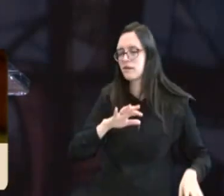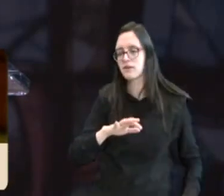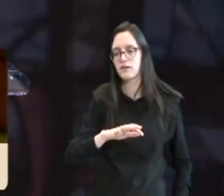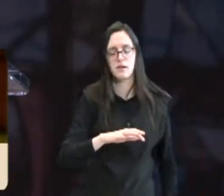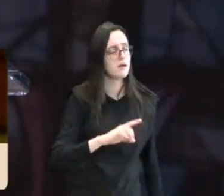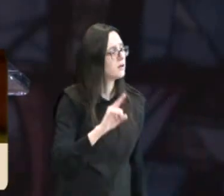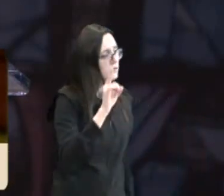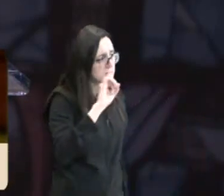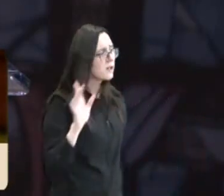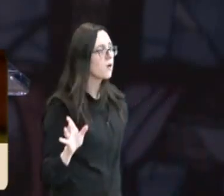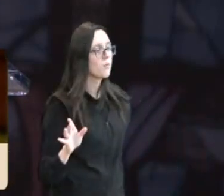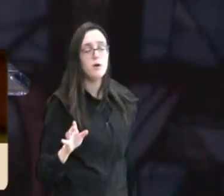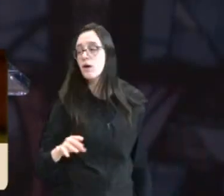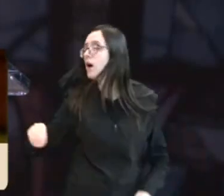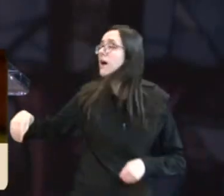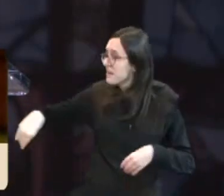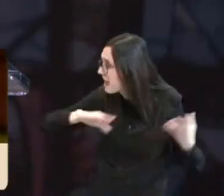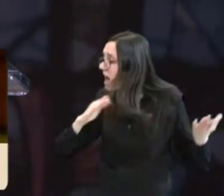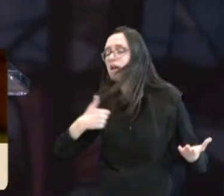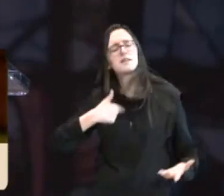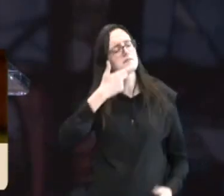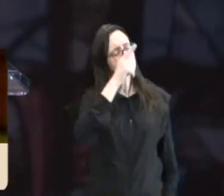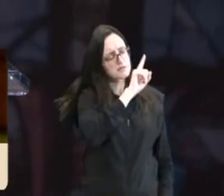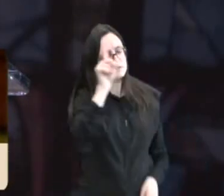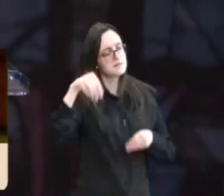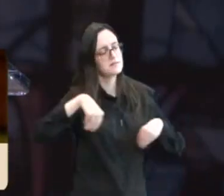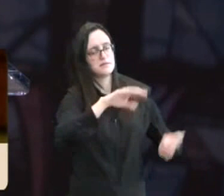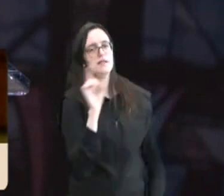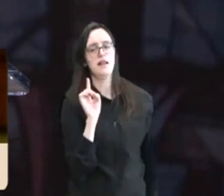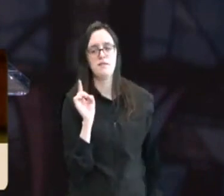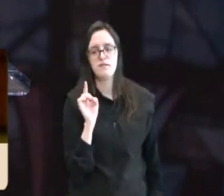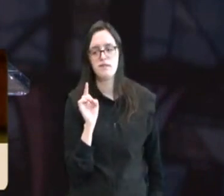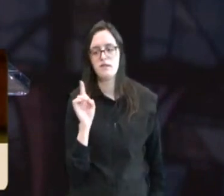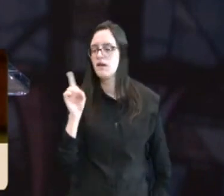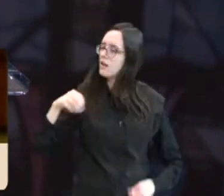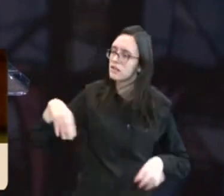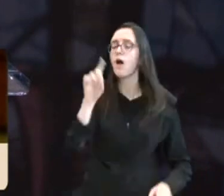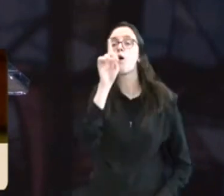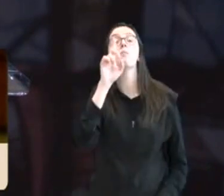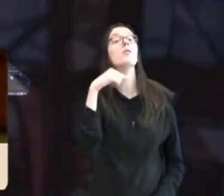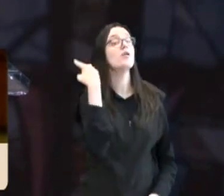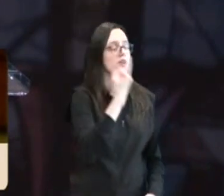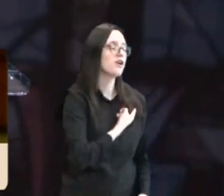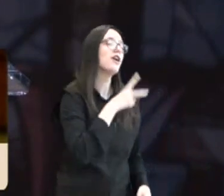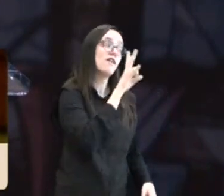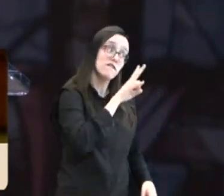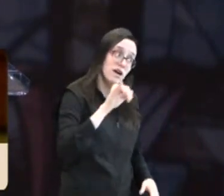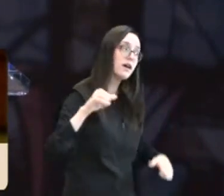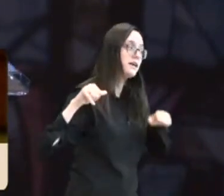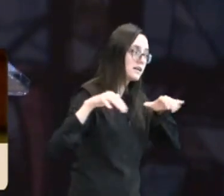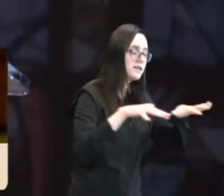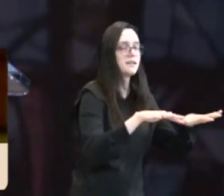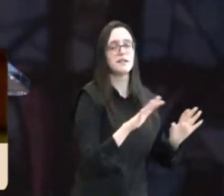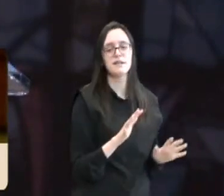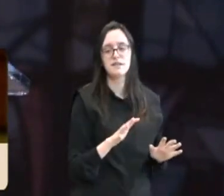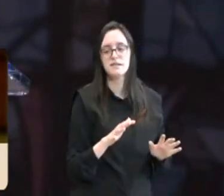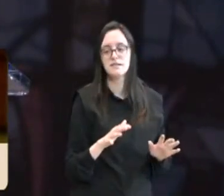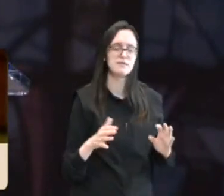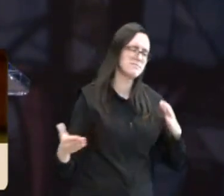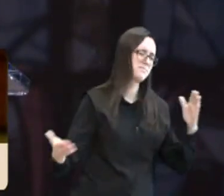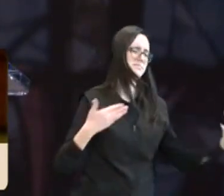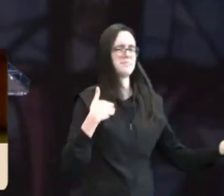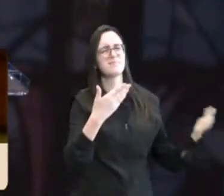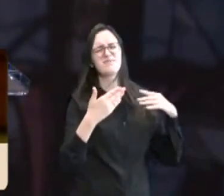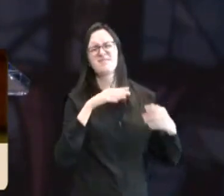vamos levar. Vamos, não vamos. Então não vamos. Não, mas vamos sim. Aí ficou aquele